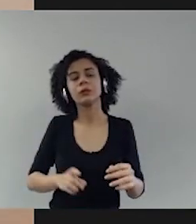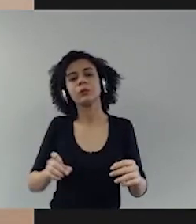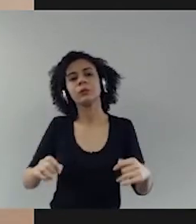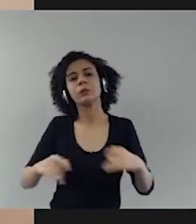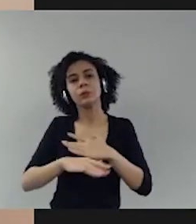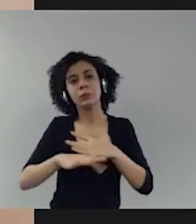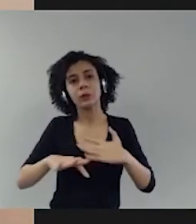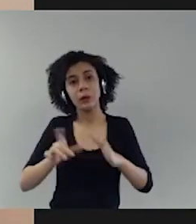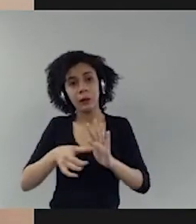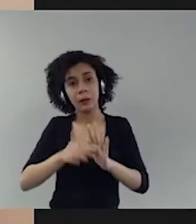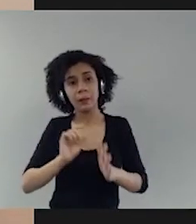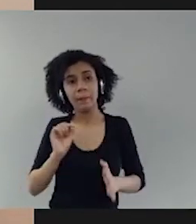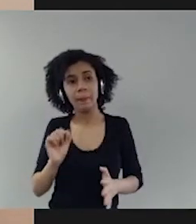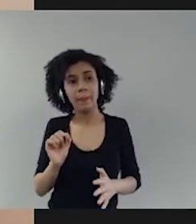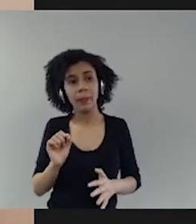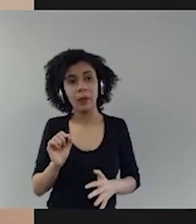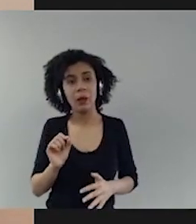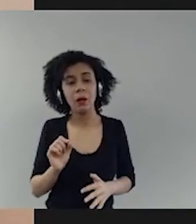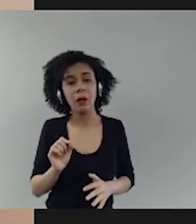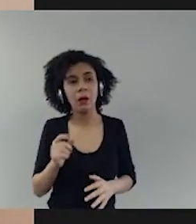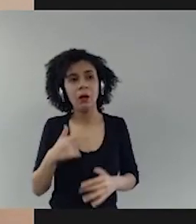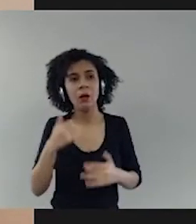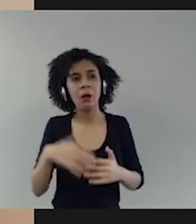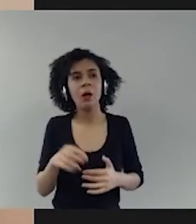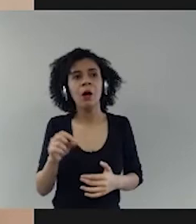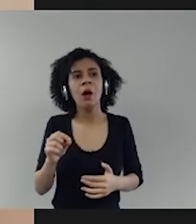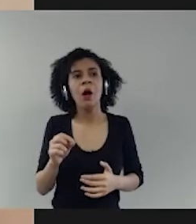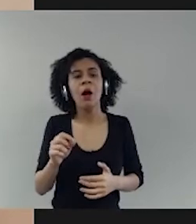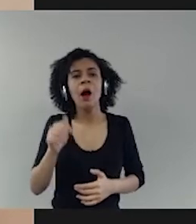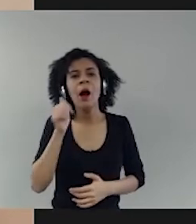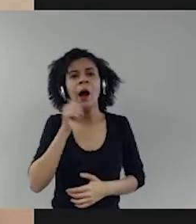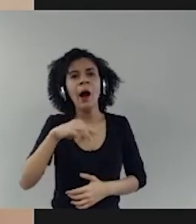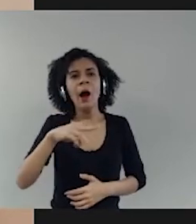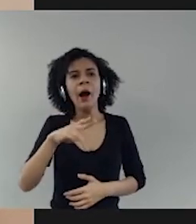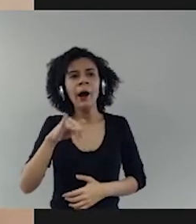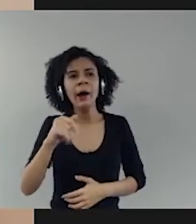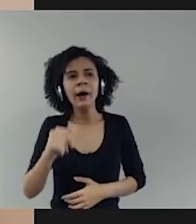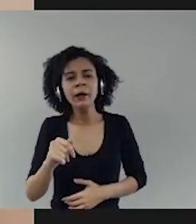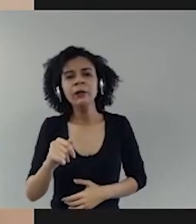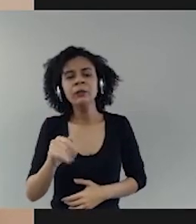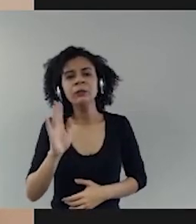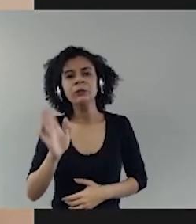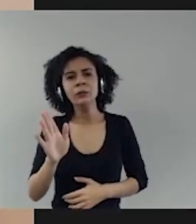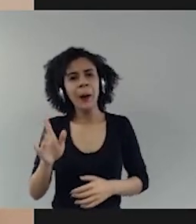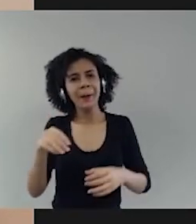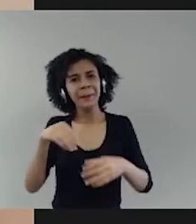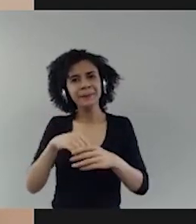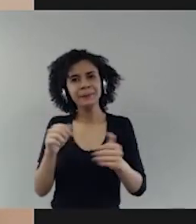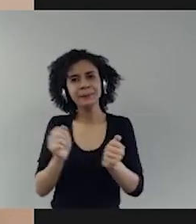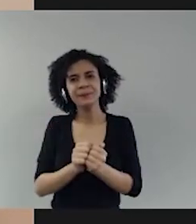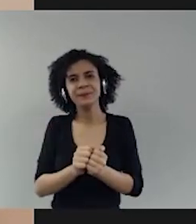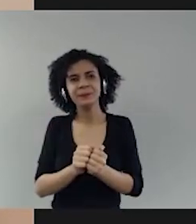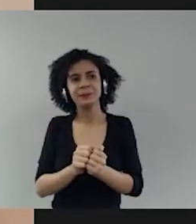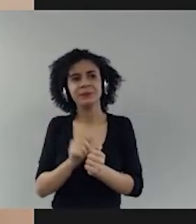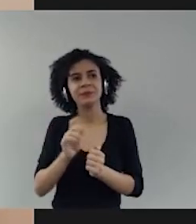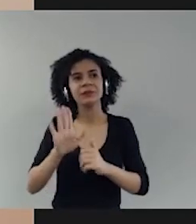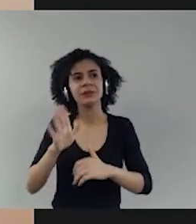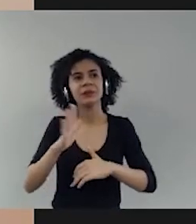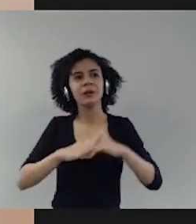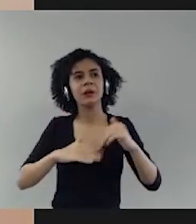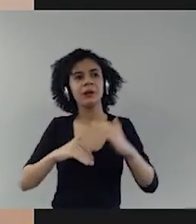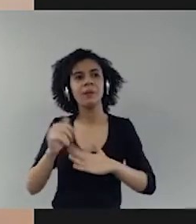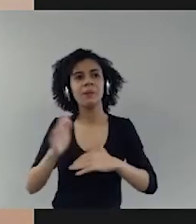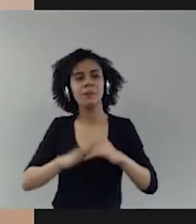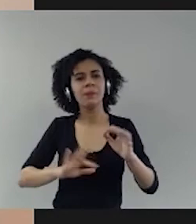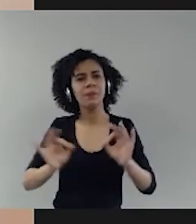mas antes, falar uma pequena coisinha. Marina, então você já está no meio ambiente urbano e você já é uma planejadora,